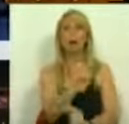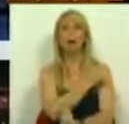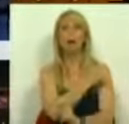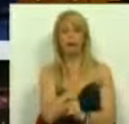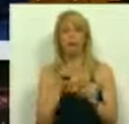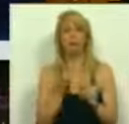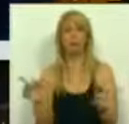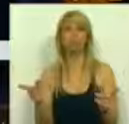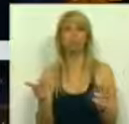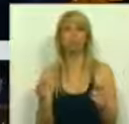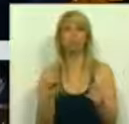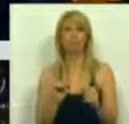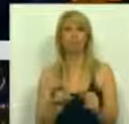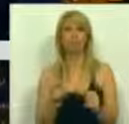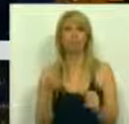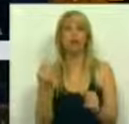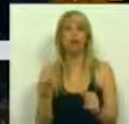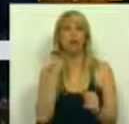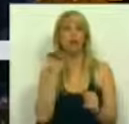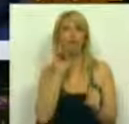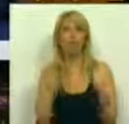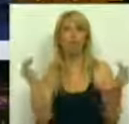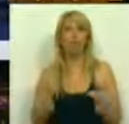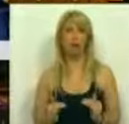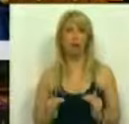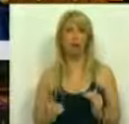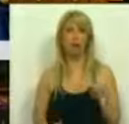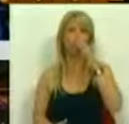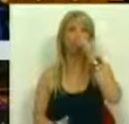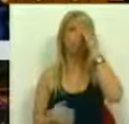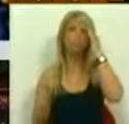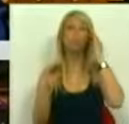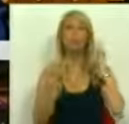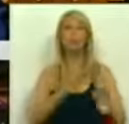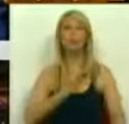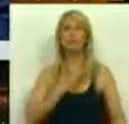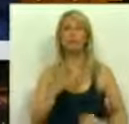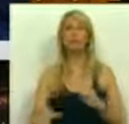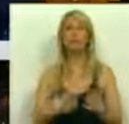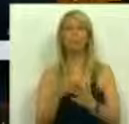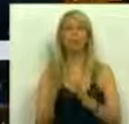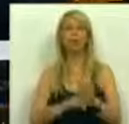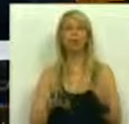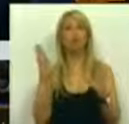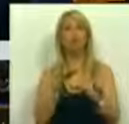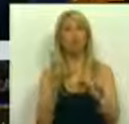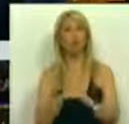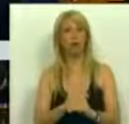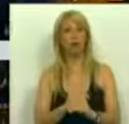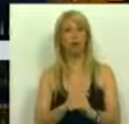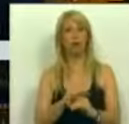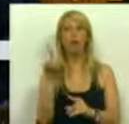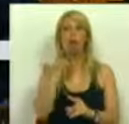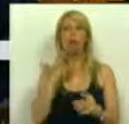aplica-se naturalmente às casas que têm um menor valor. O PSD propõe um regime extraordinário